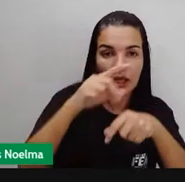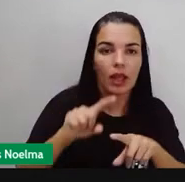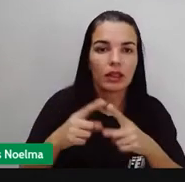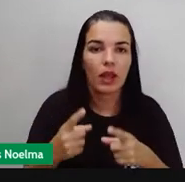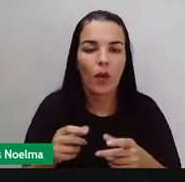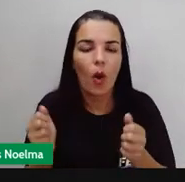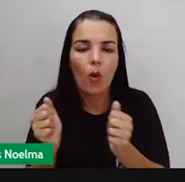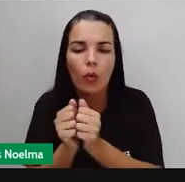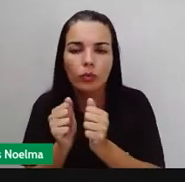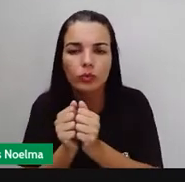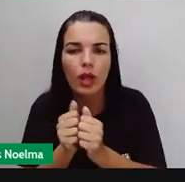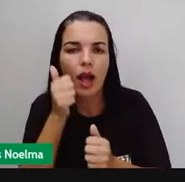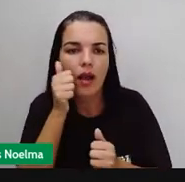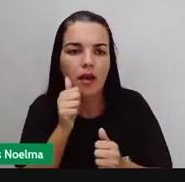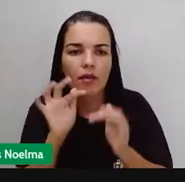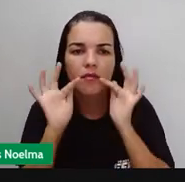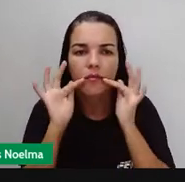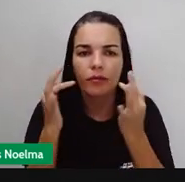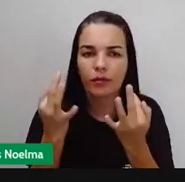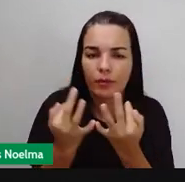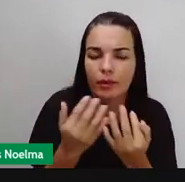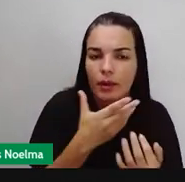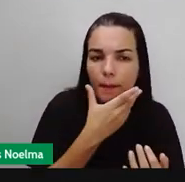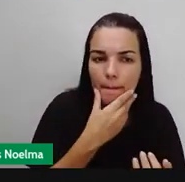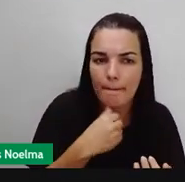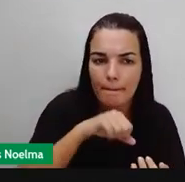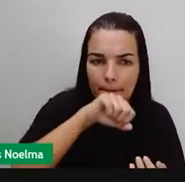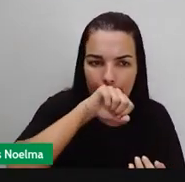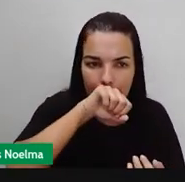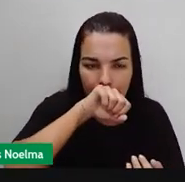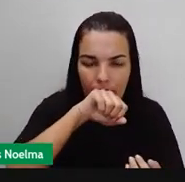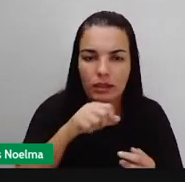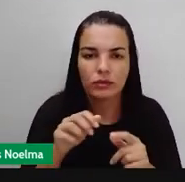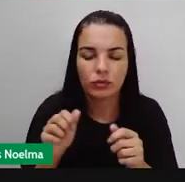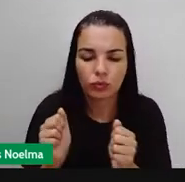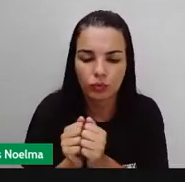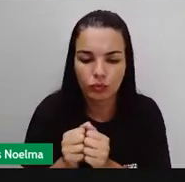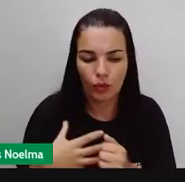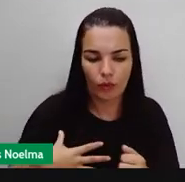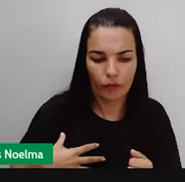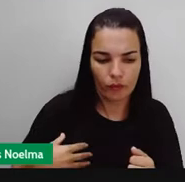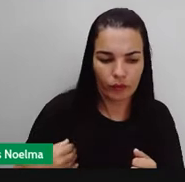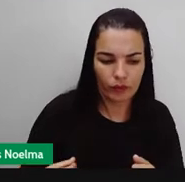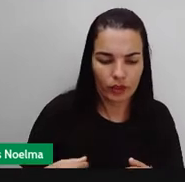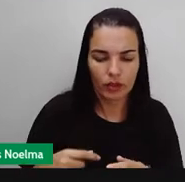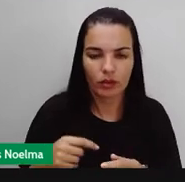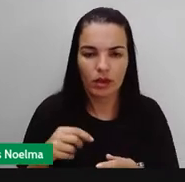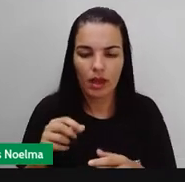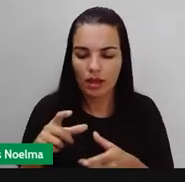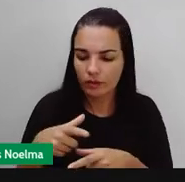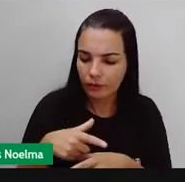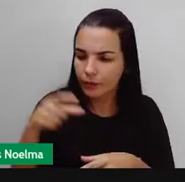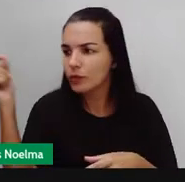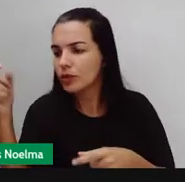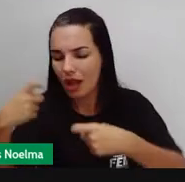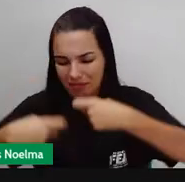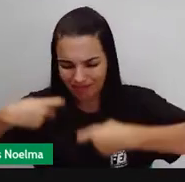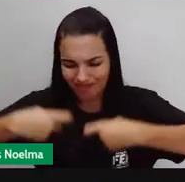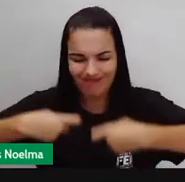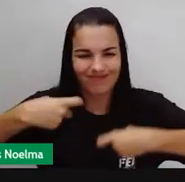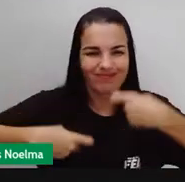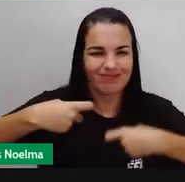e a criança, saíram do seu país de origem fugindo da guerra. A esse tipo de pessoas a gente não chama somente